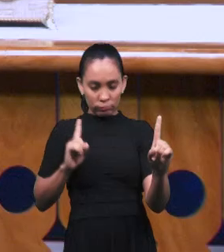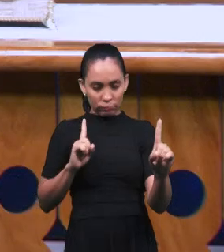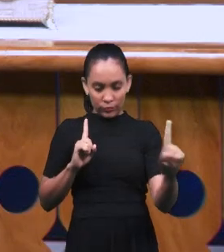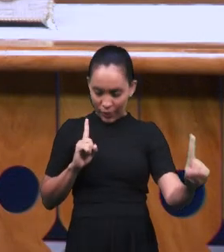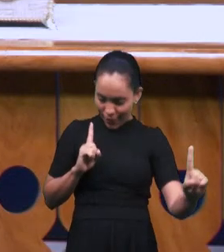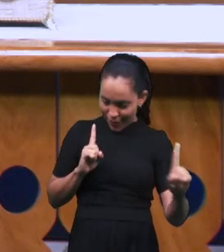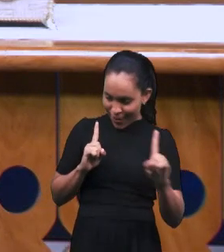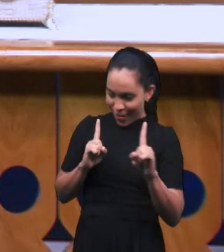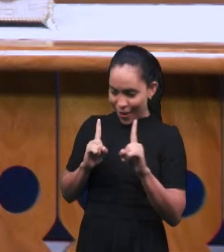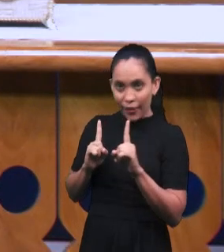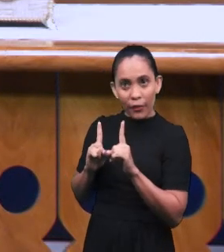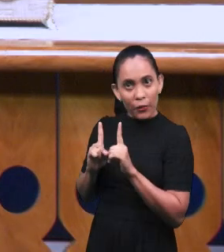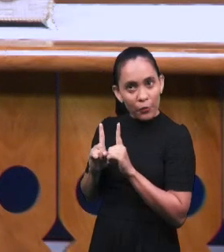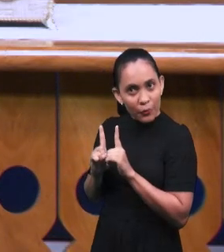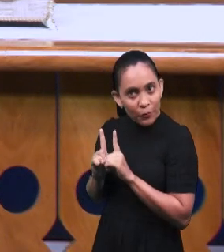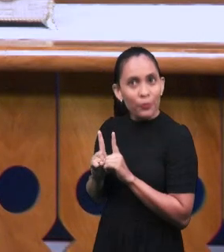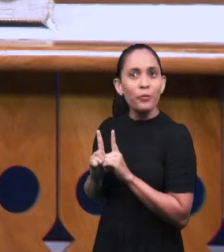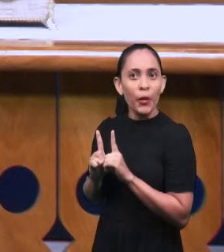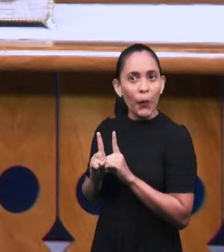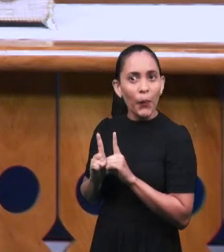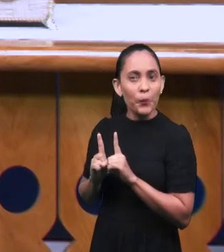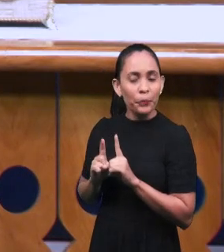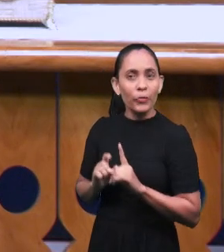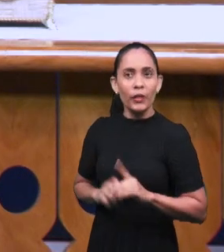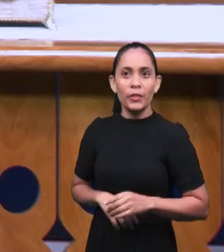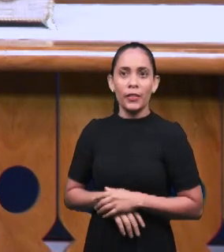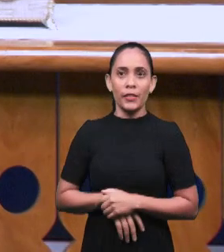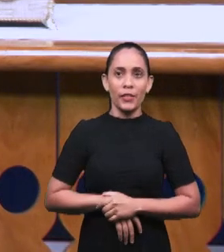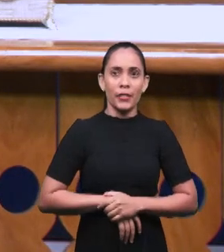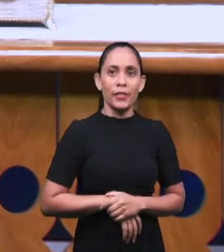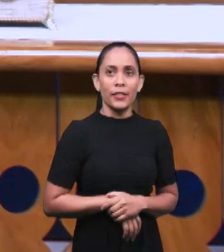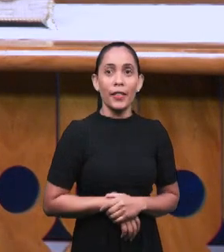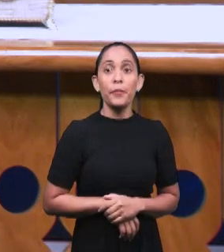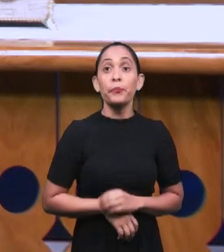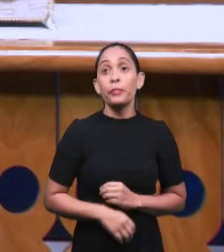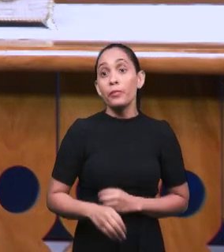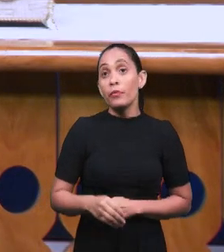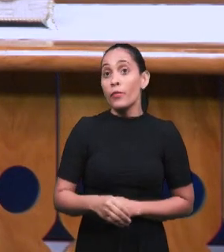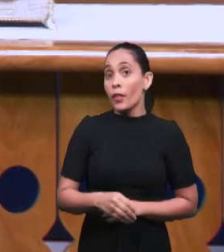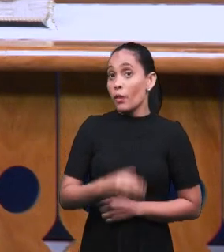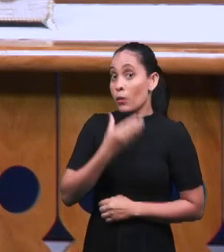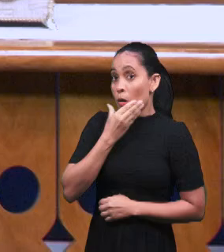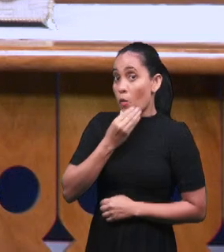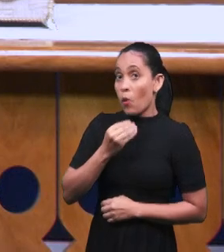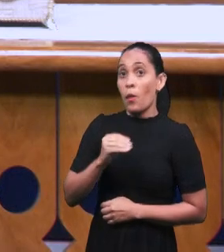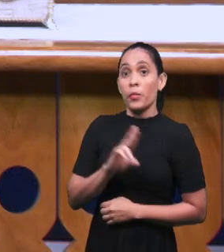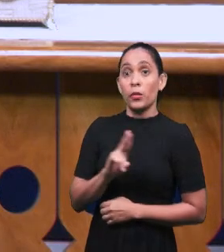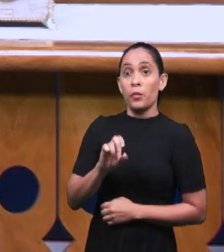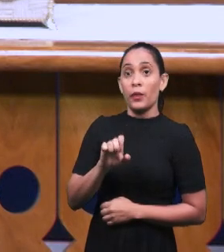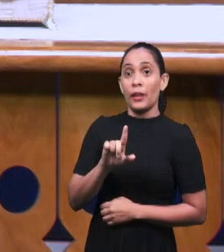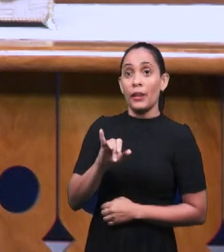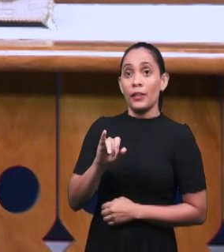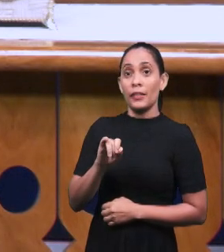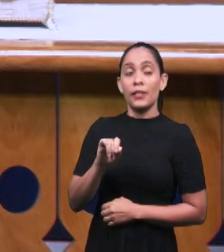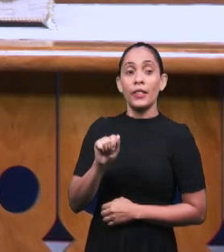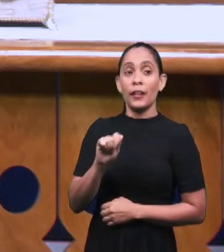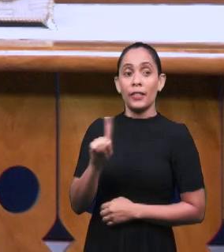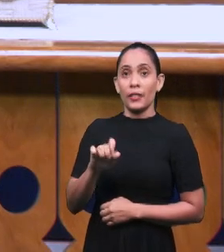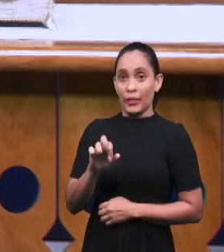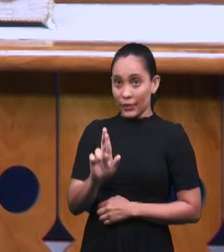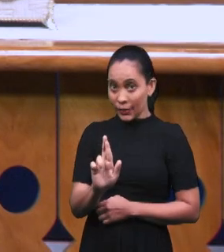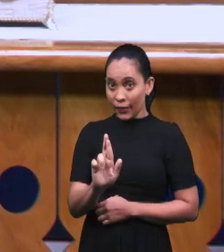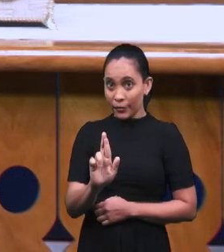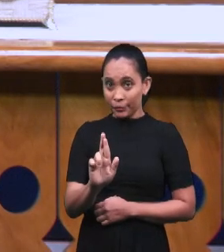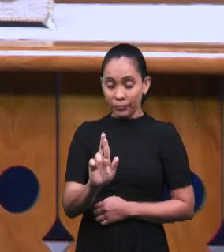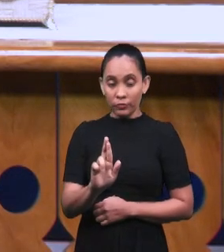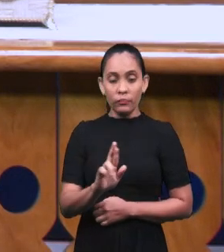Eliezer, a figura do Espírito Santo, enviado por Abraão, foi lá, Eliezer, você vai lá atrás a Rebeca